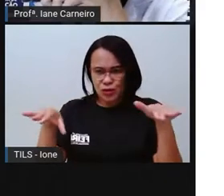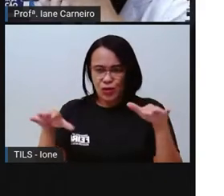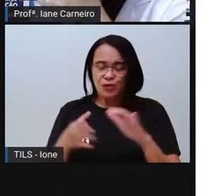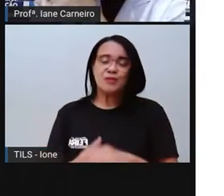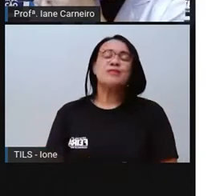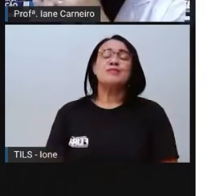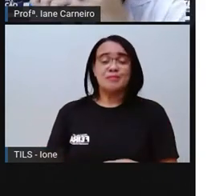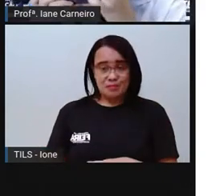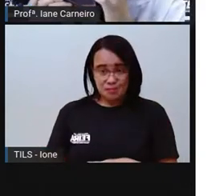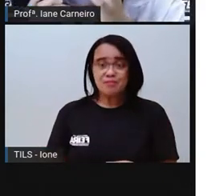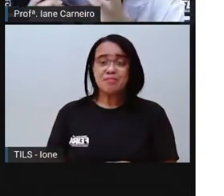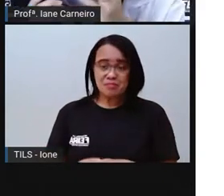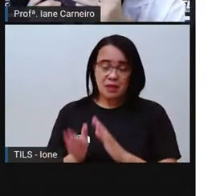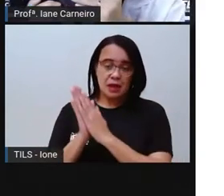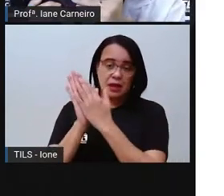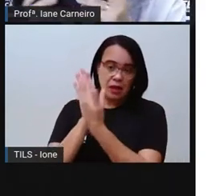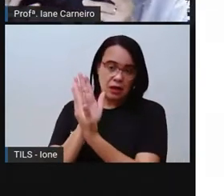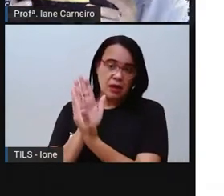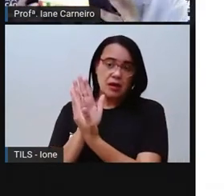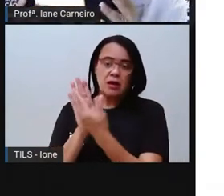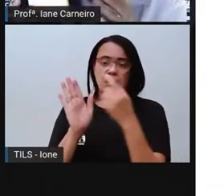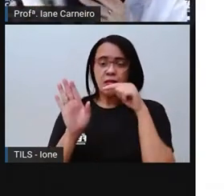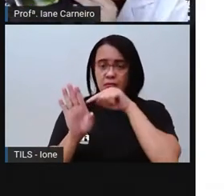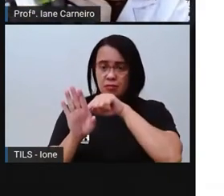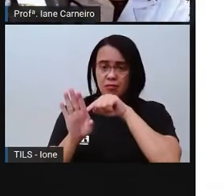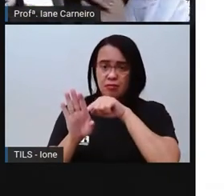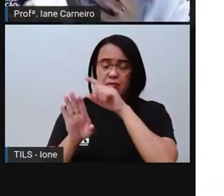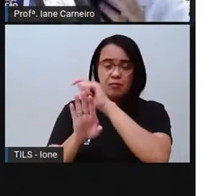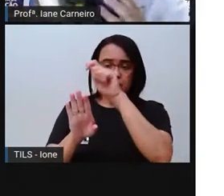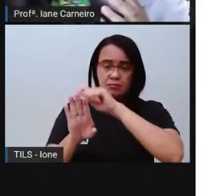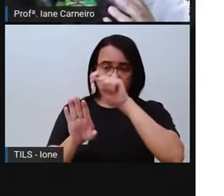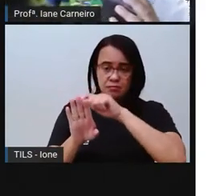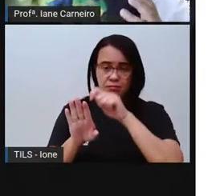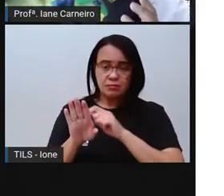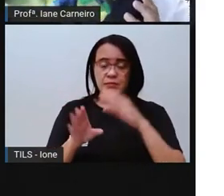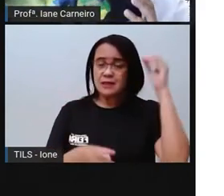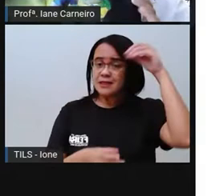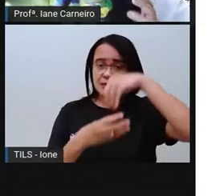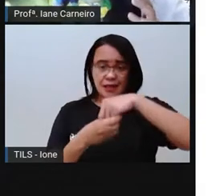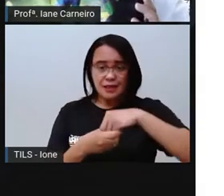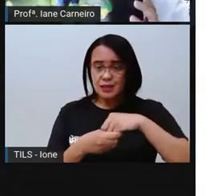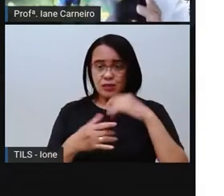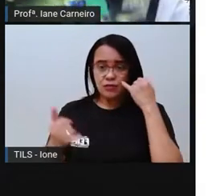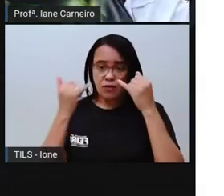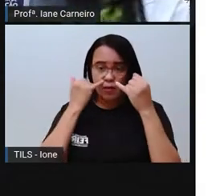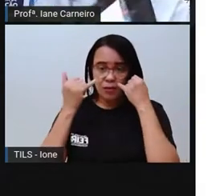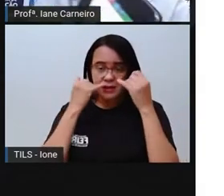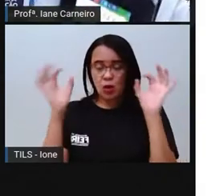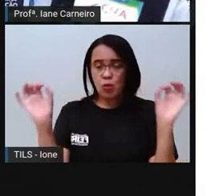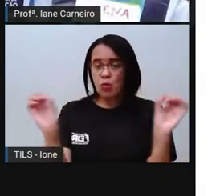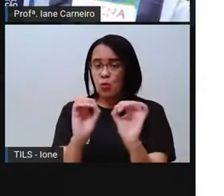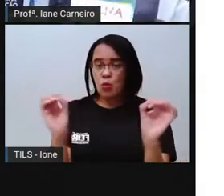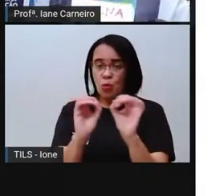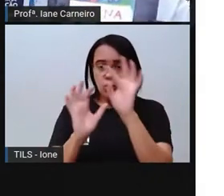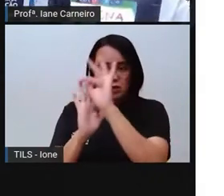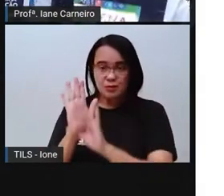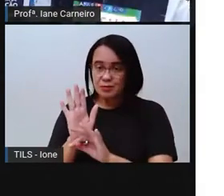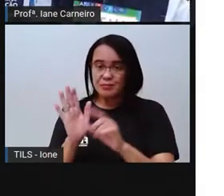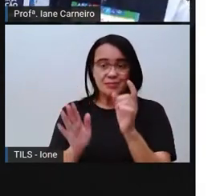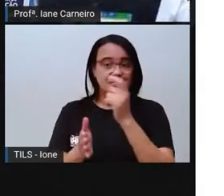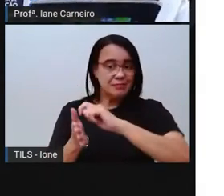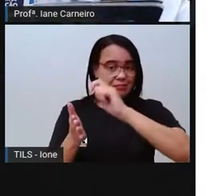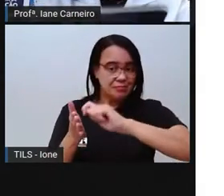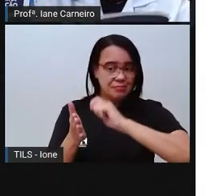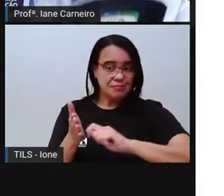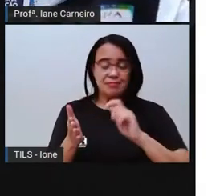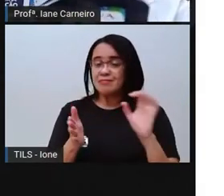texto escrito na capa, tá certo? Dentro dele não tem mais nenhuma informação escrita. Além daqui da